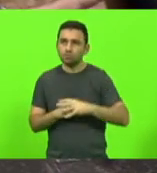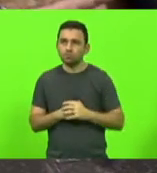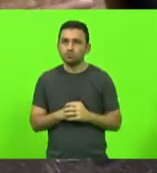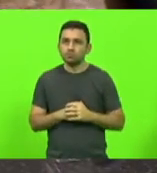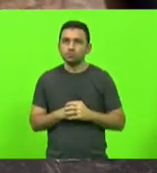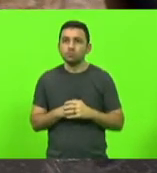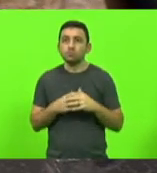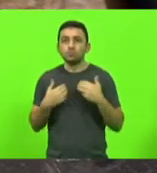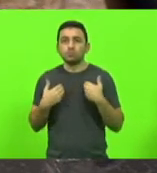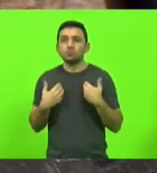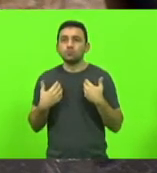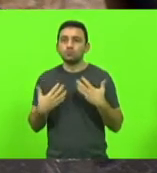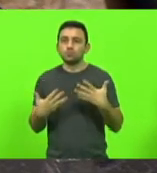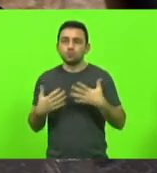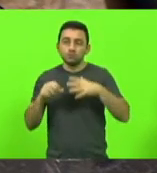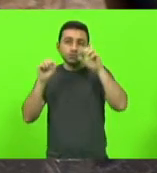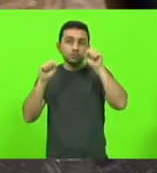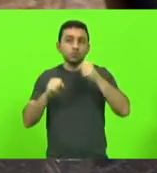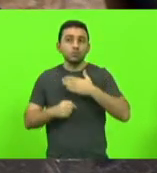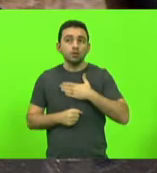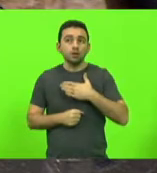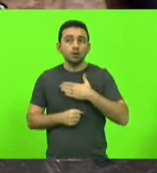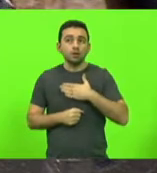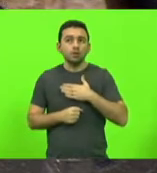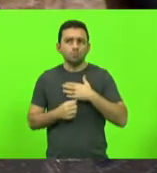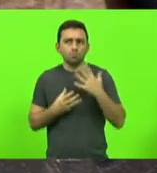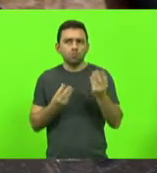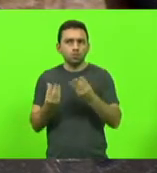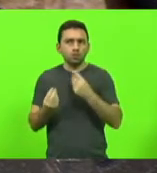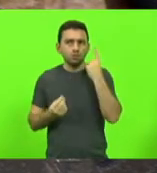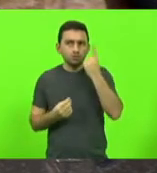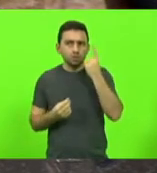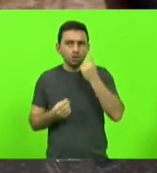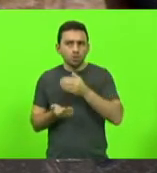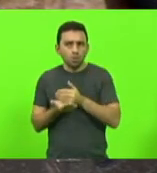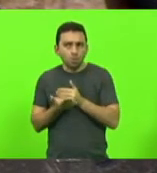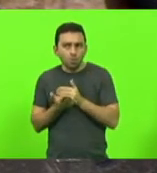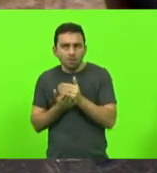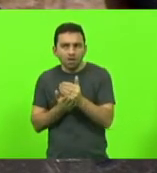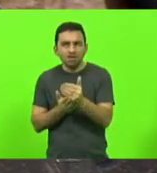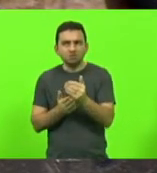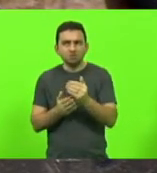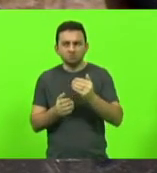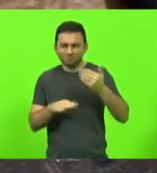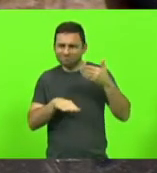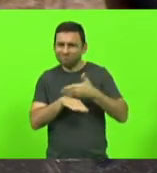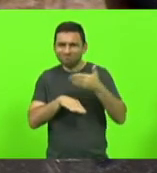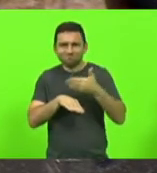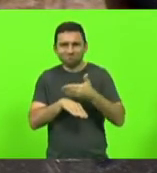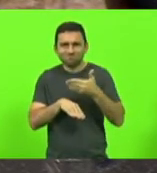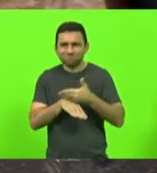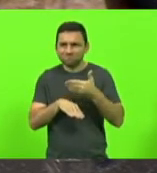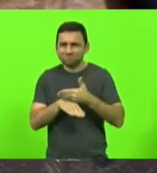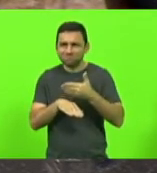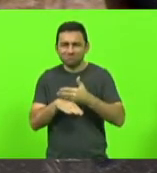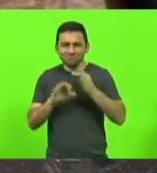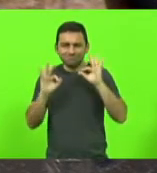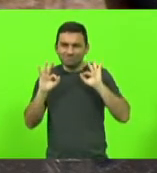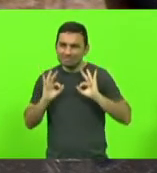quero dar um testemunho que vários deputados estiveram aqui desde o início, não faltaram, desde o início da pandemia, estiveram aqui duro